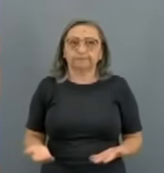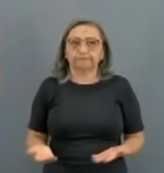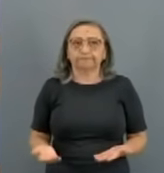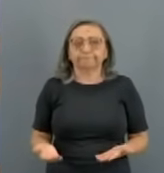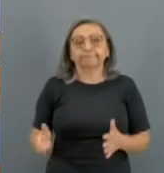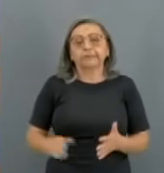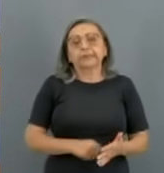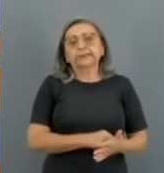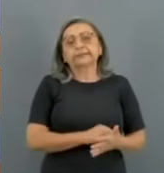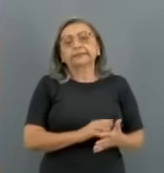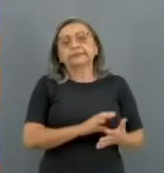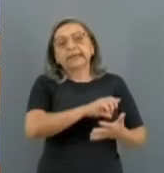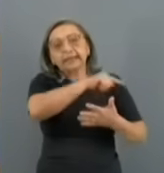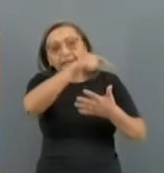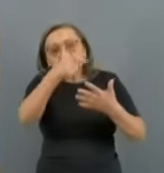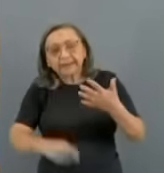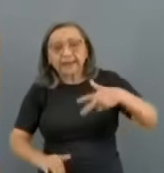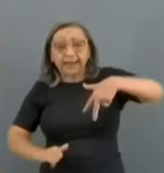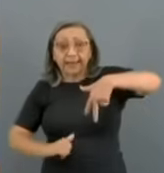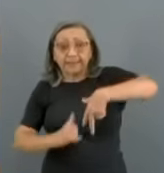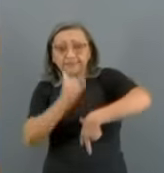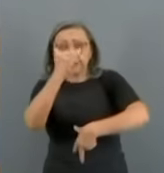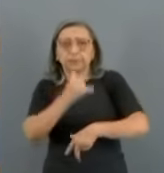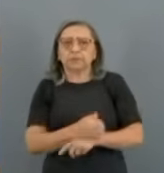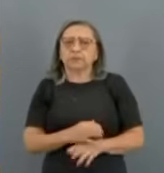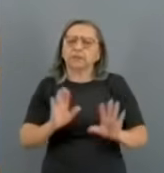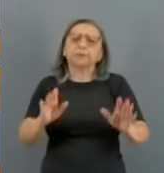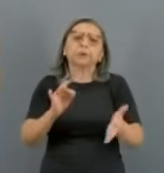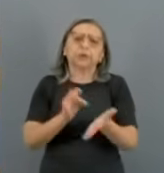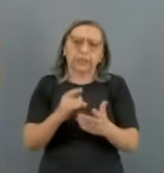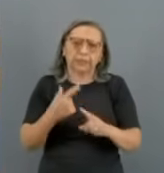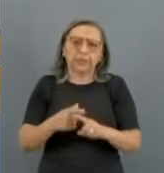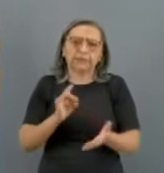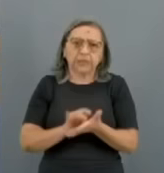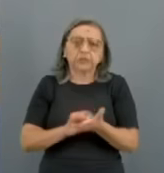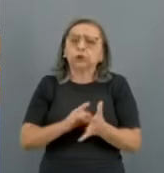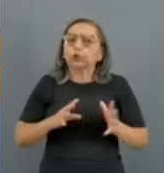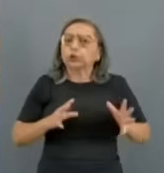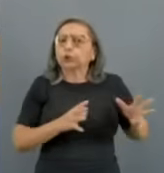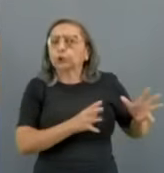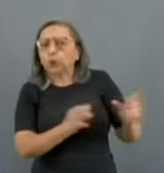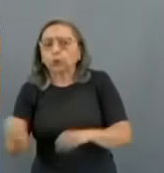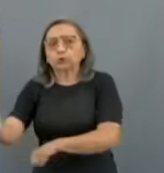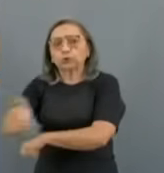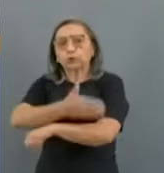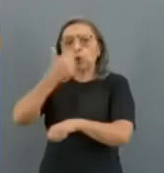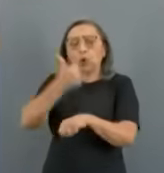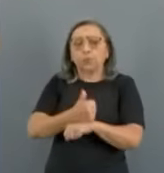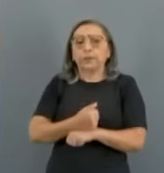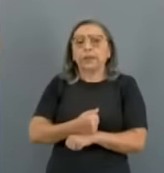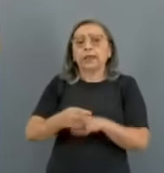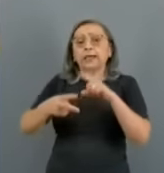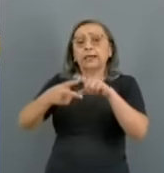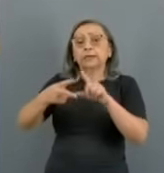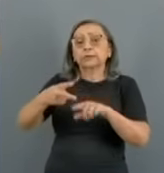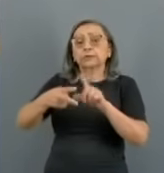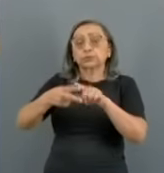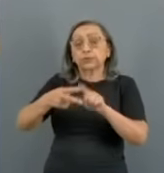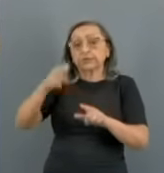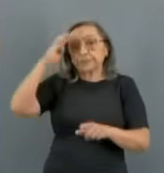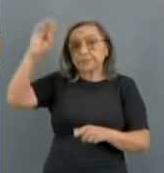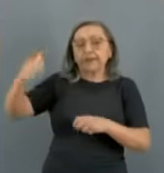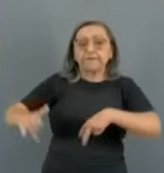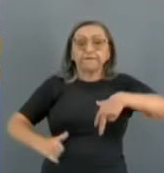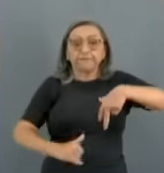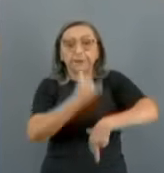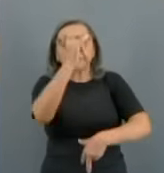Dentre as vítimas, até porque em todos os golpes, as 2 primeiras vítimas, isso é histórico, são o parlamento